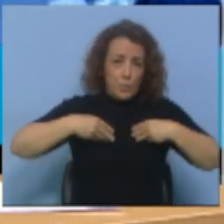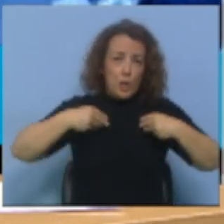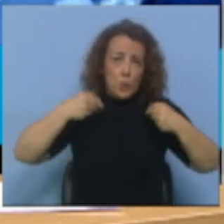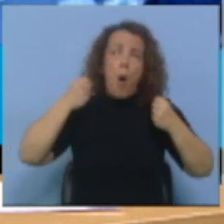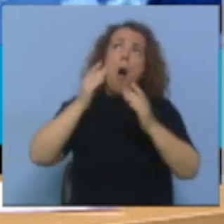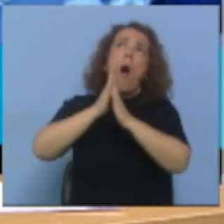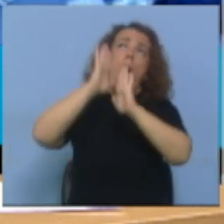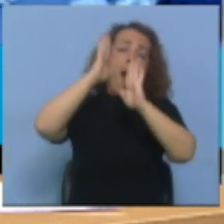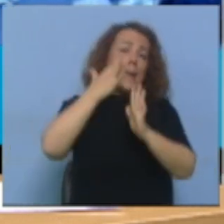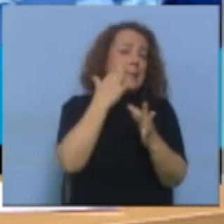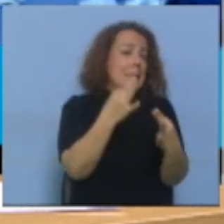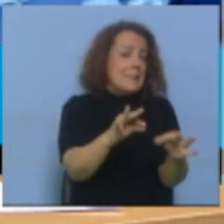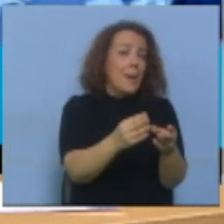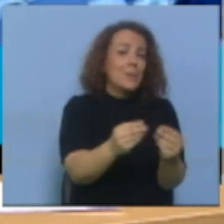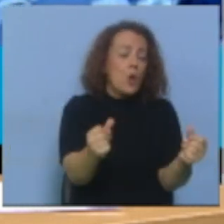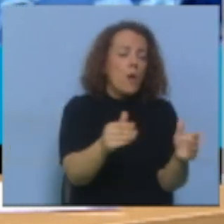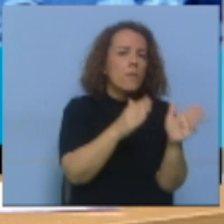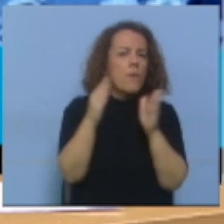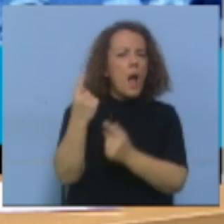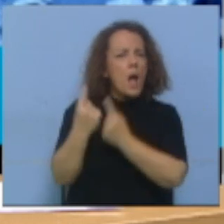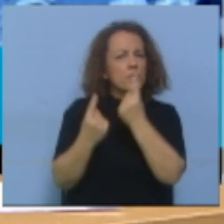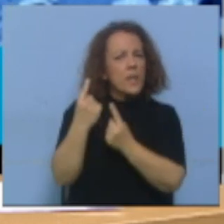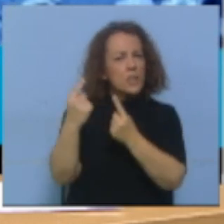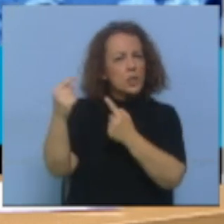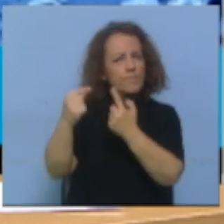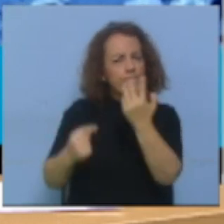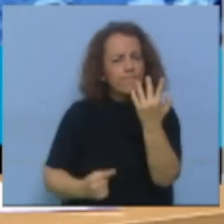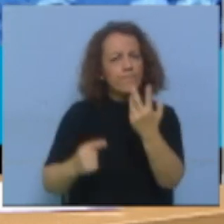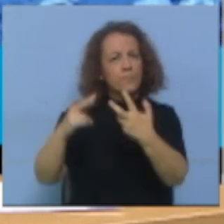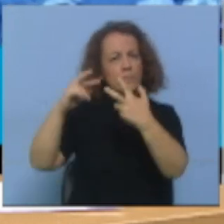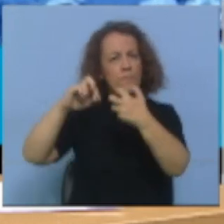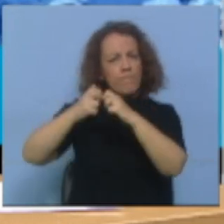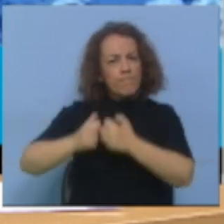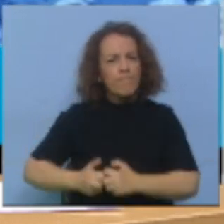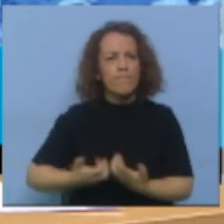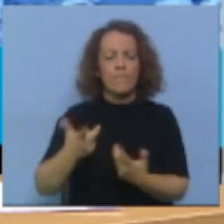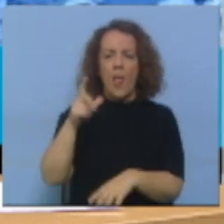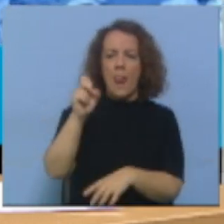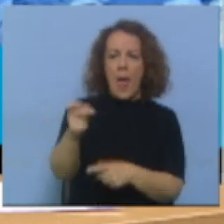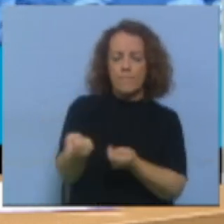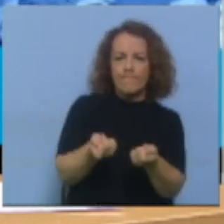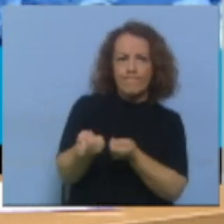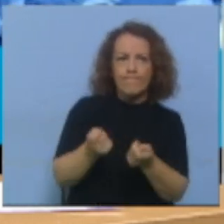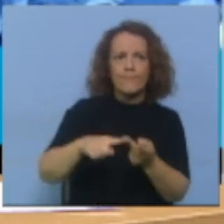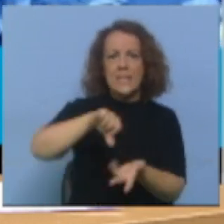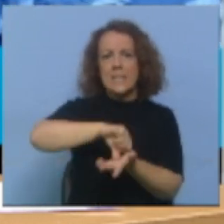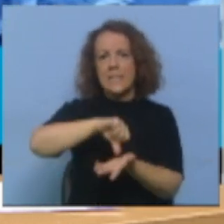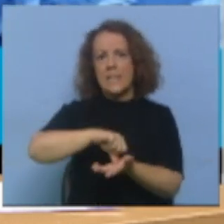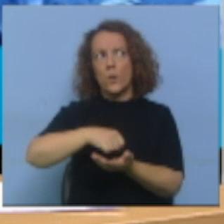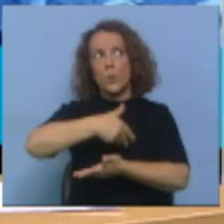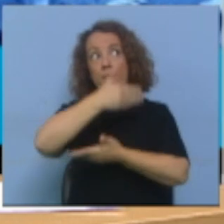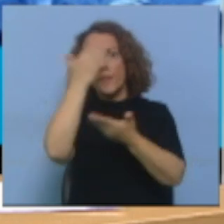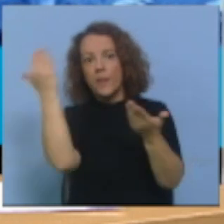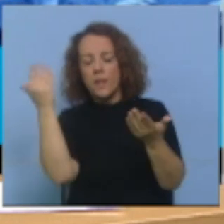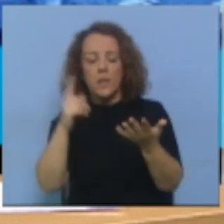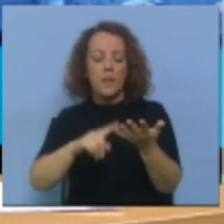relativamente simples. As questões são muito de caráter temporal, a administração de um lar, de um centro-dia, a